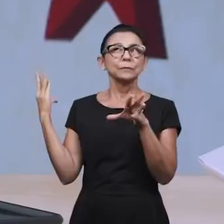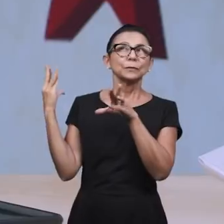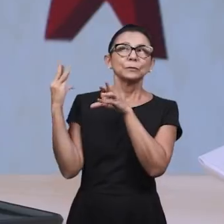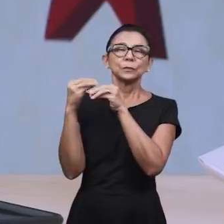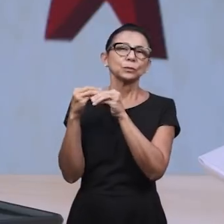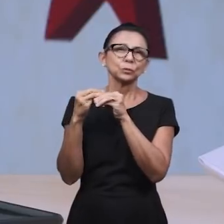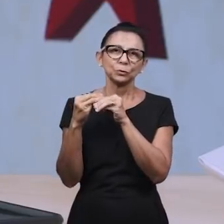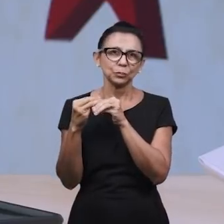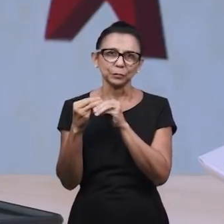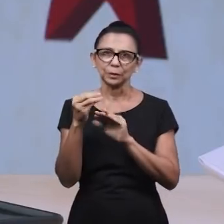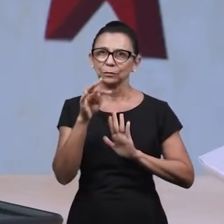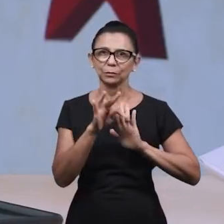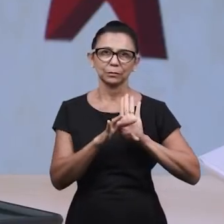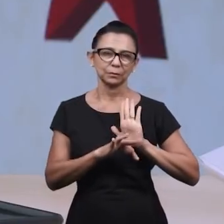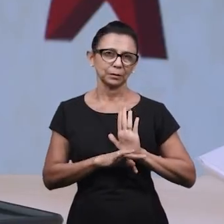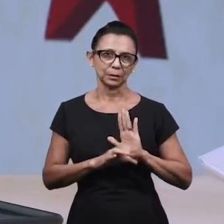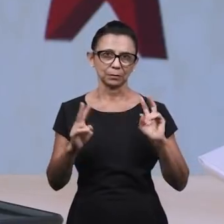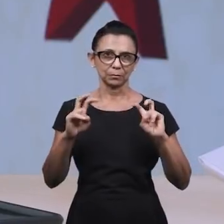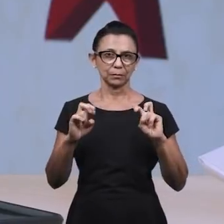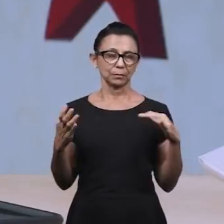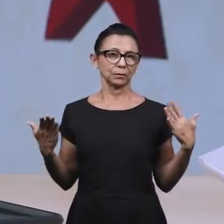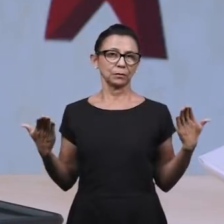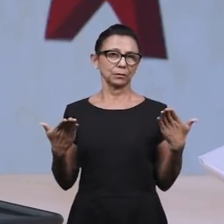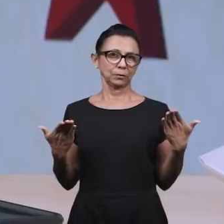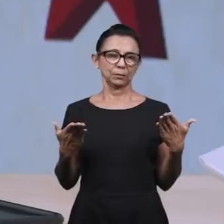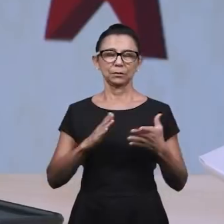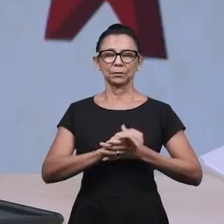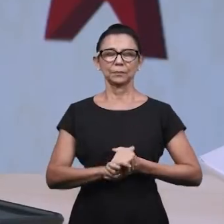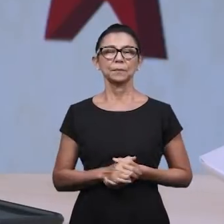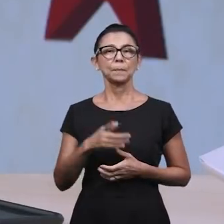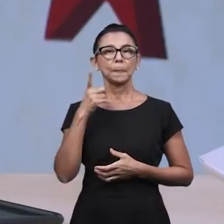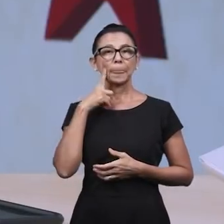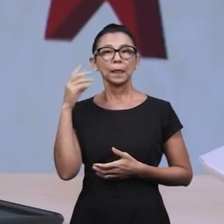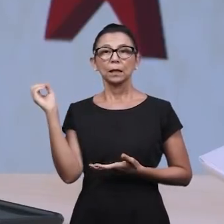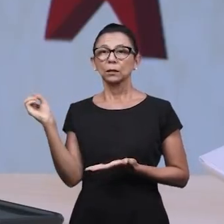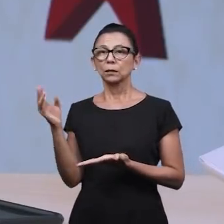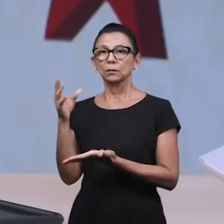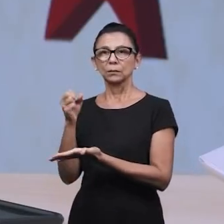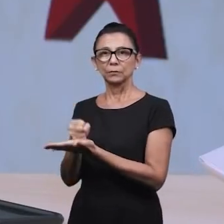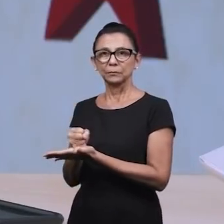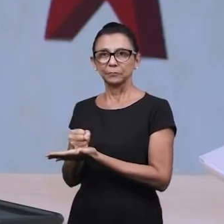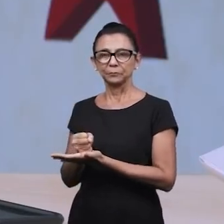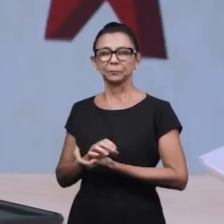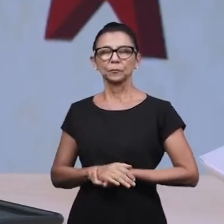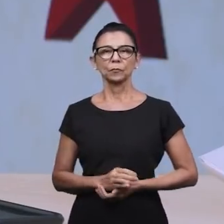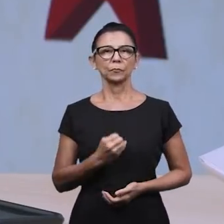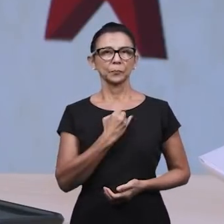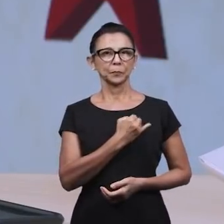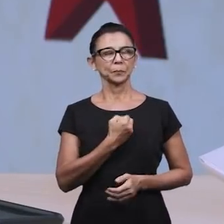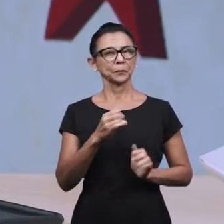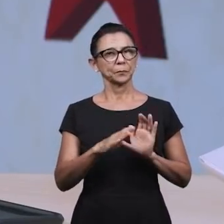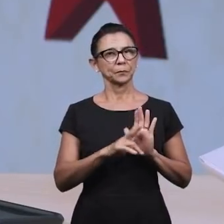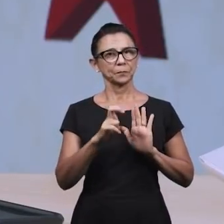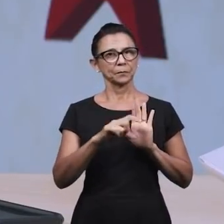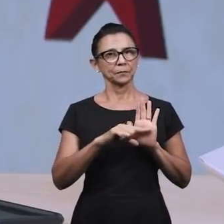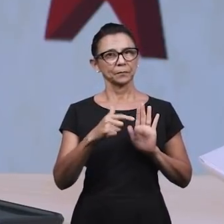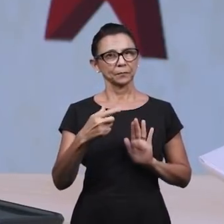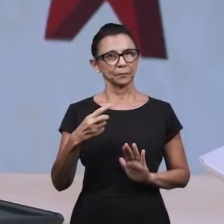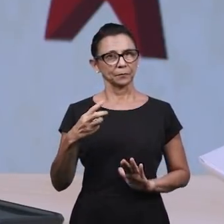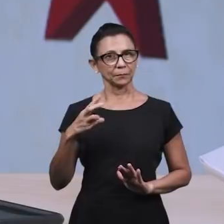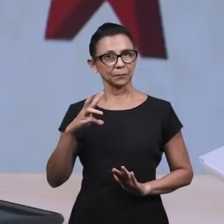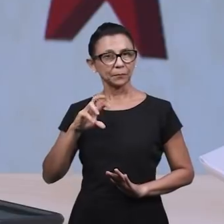resume o que nós estamos tratando aqui. E esse texto está no Novo Testamento, se encontra no Evangelho de João, capítulo 5,